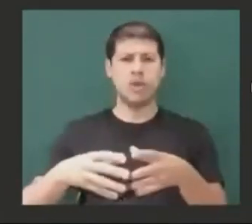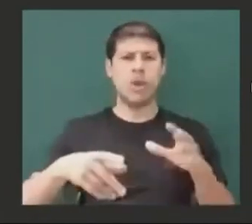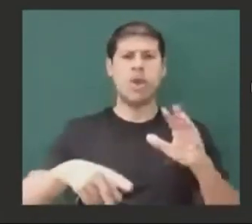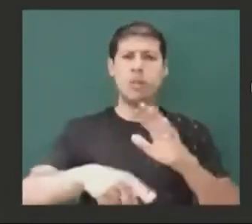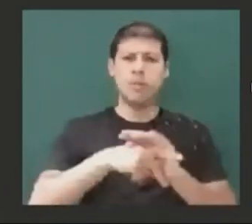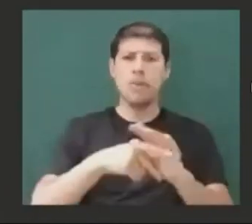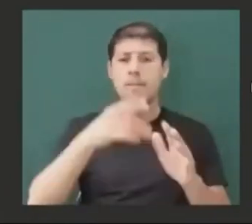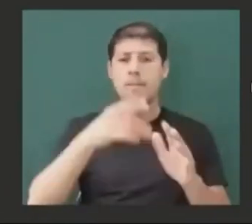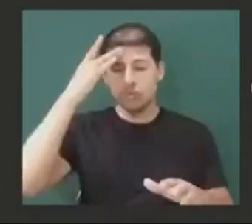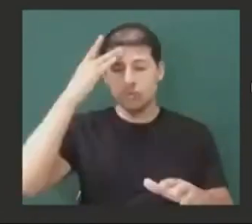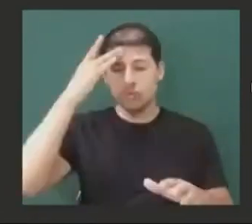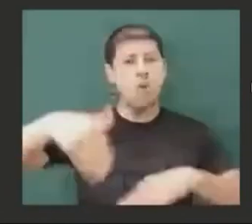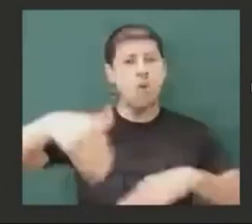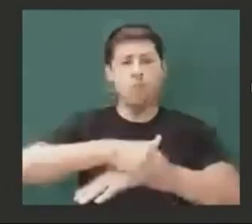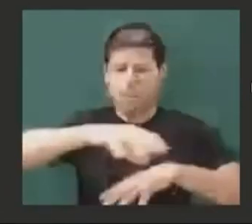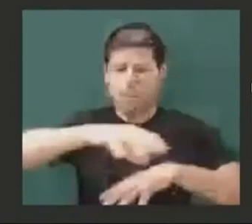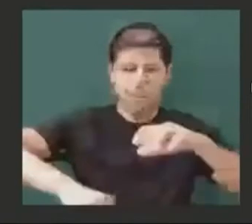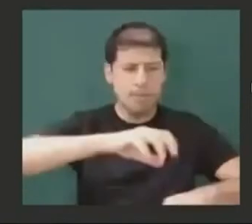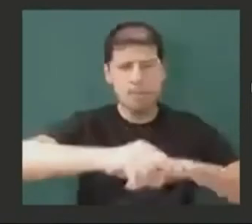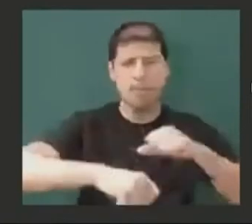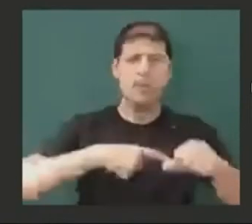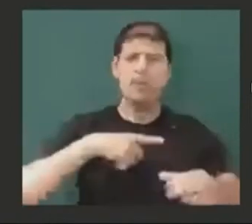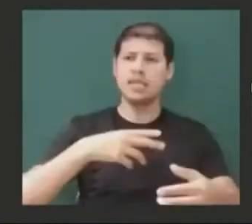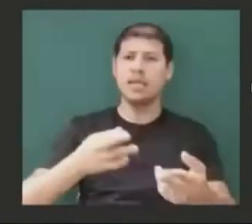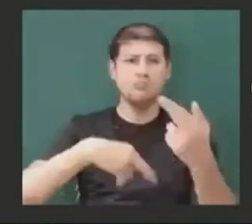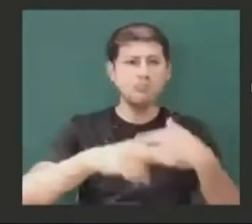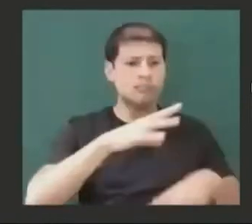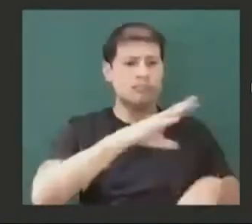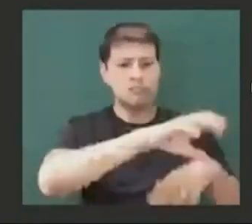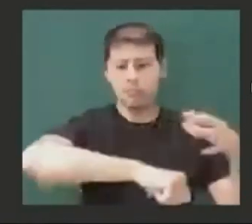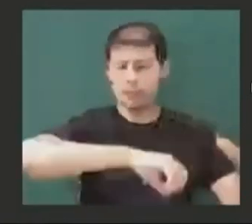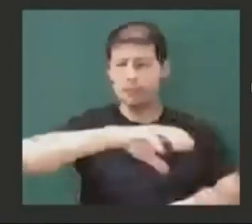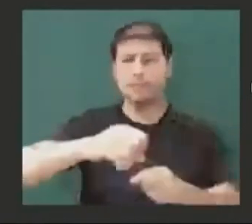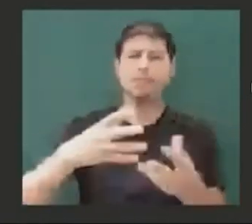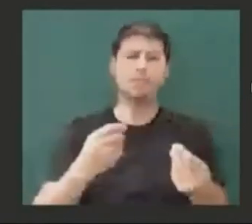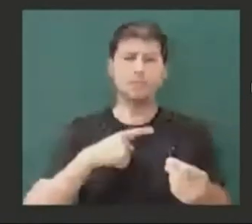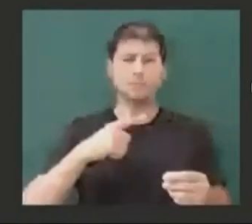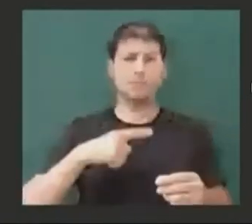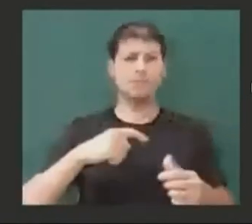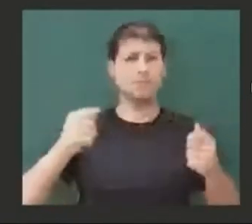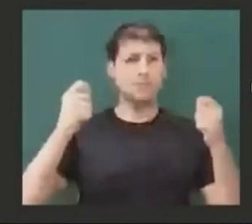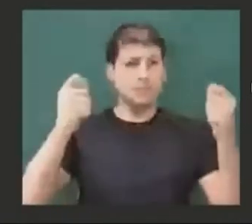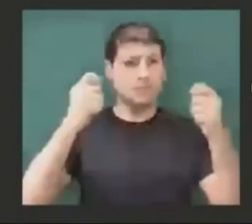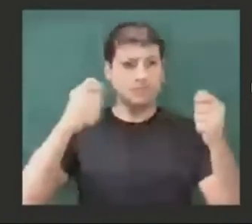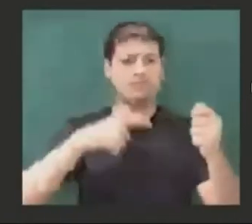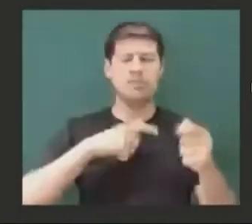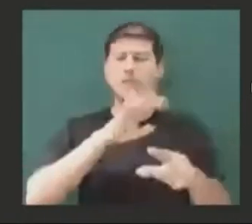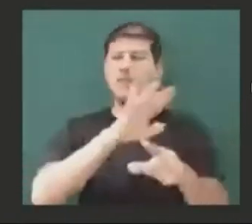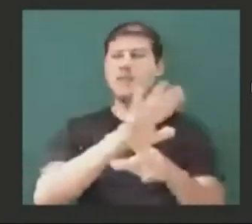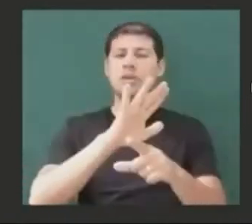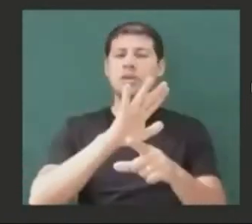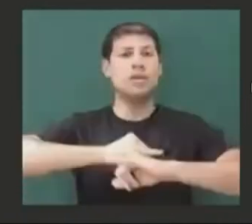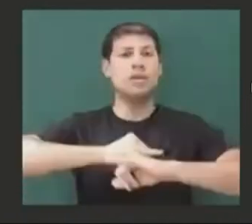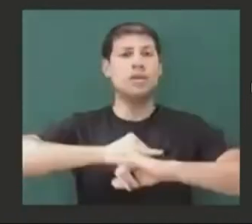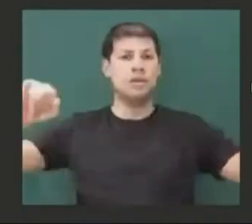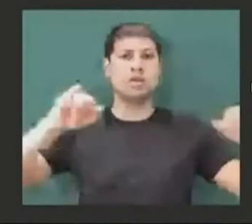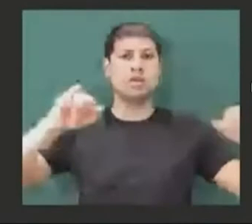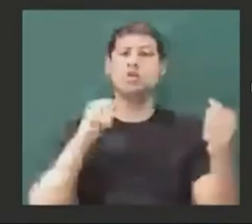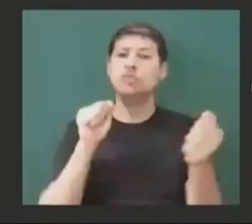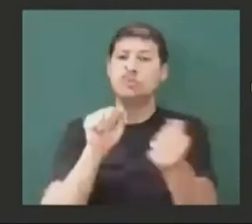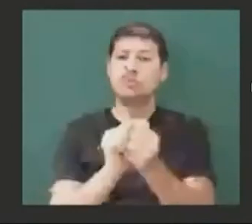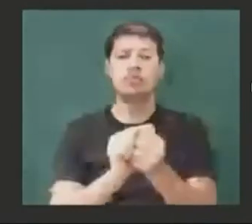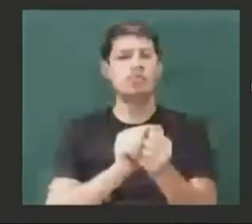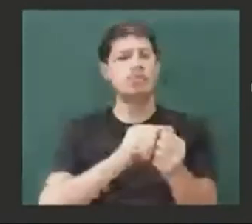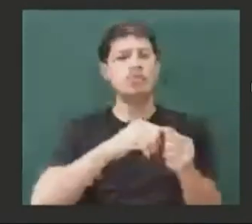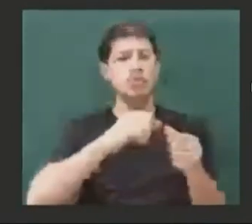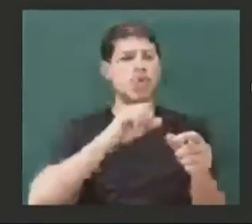trabalham com a coleta seletiva solidária, na qual realizam campanhas de sensibilização junto à